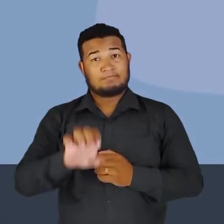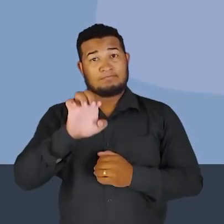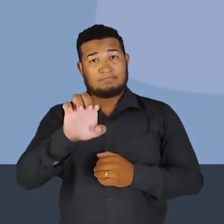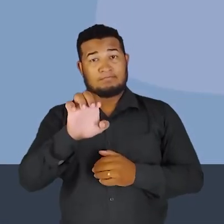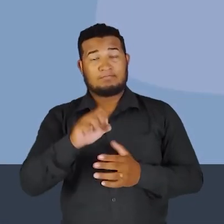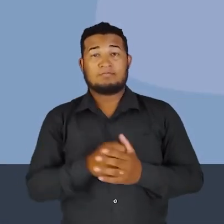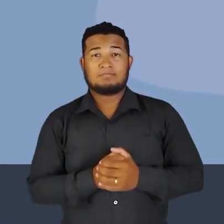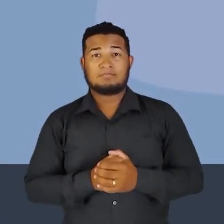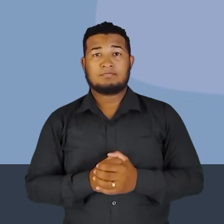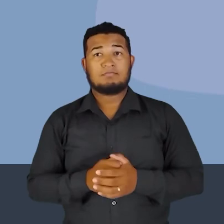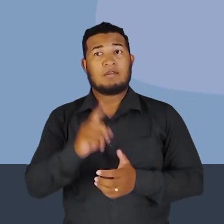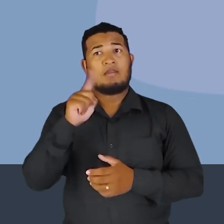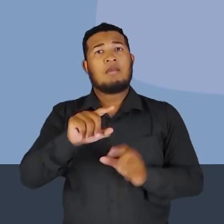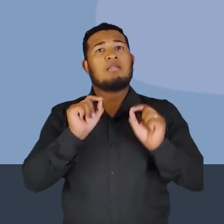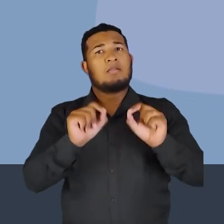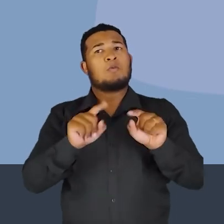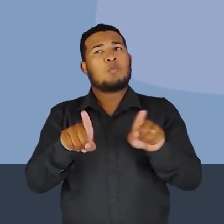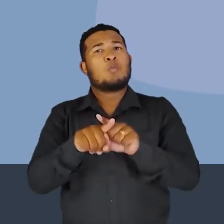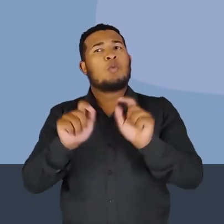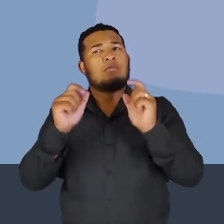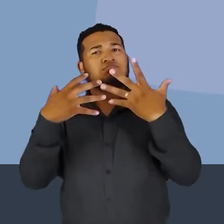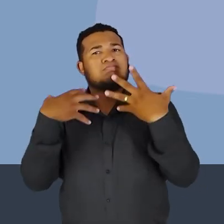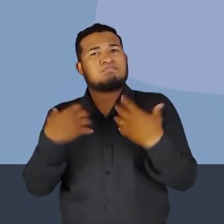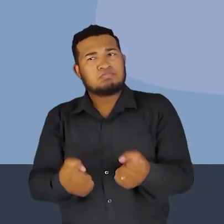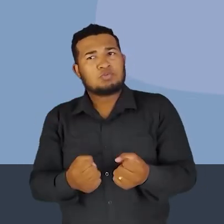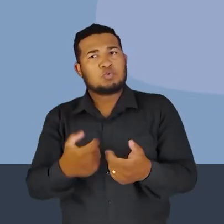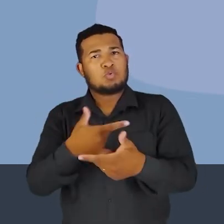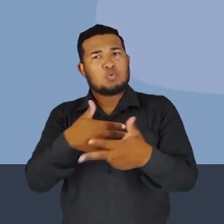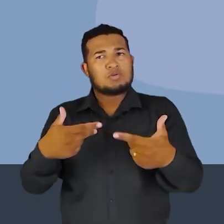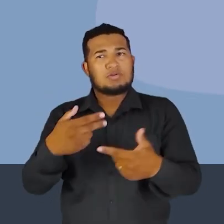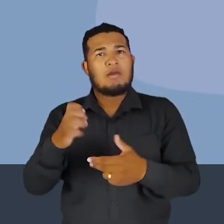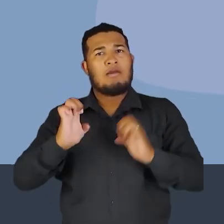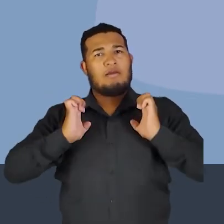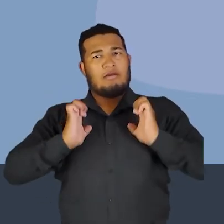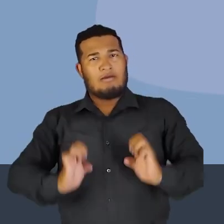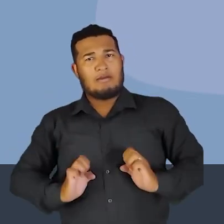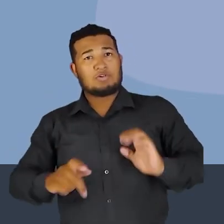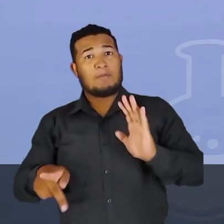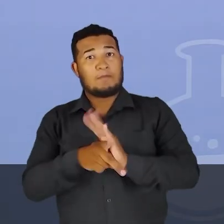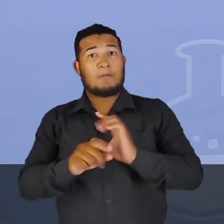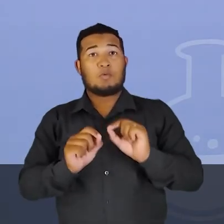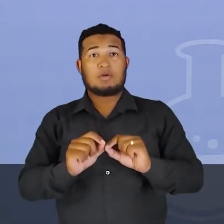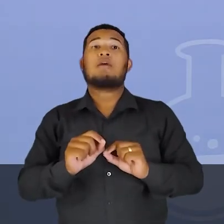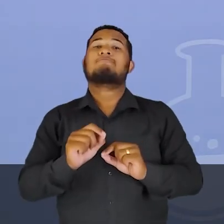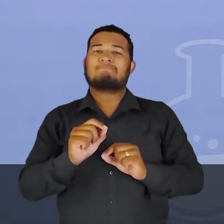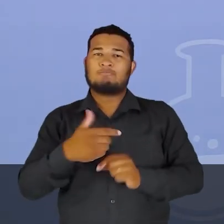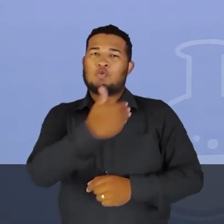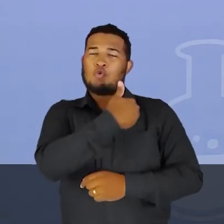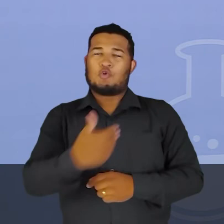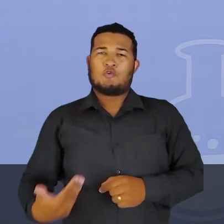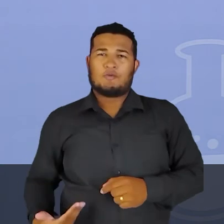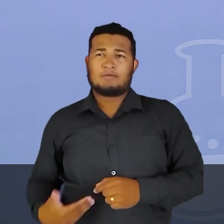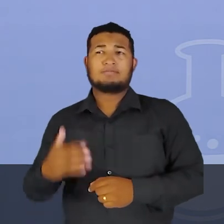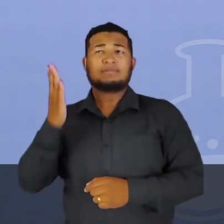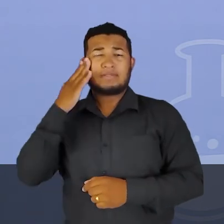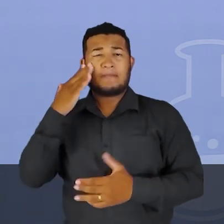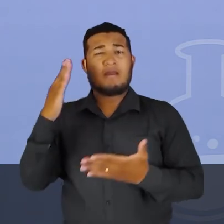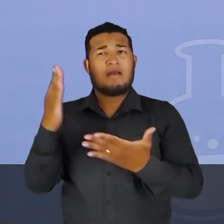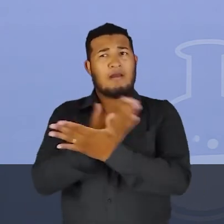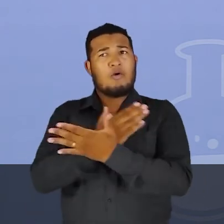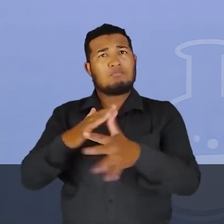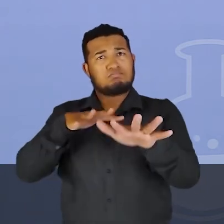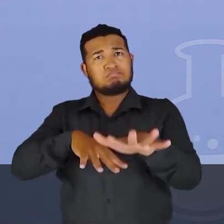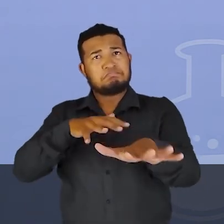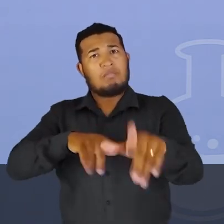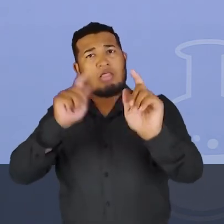E propiciam a adoção de valores éticos pelos órgãos do Estado. Claro que alguns movimentos vão lutar para isso, mas será